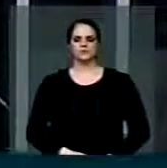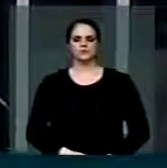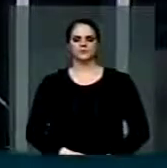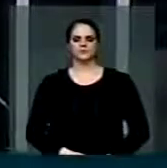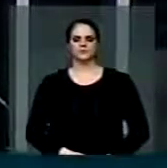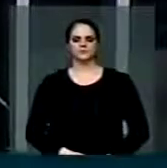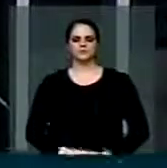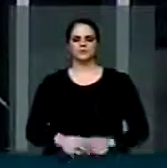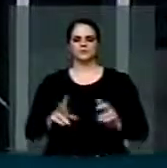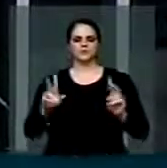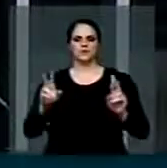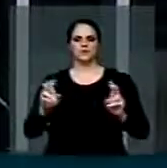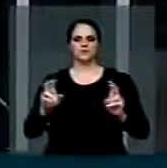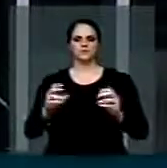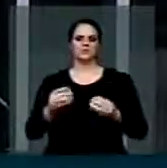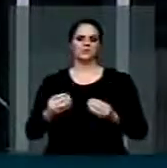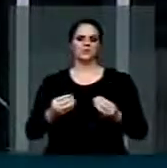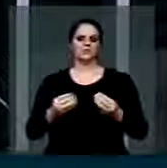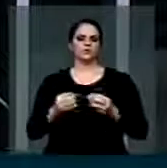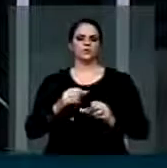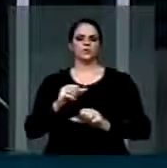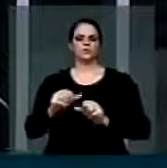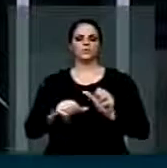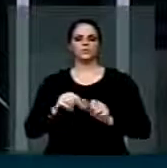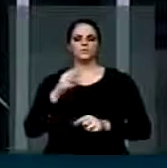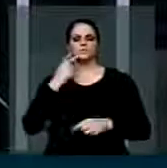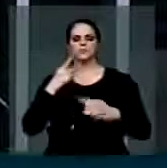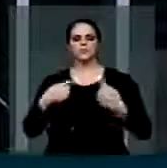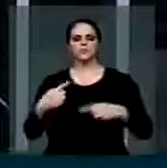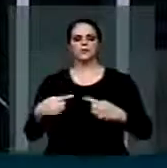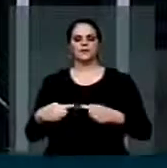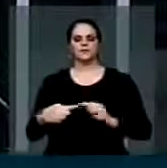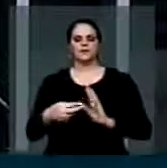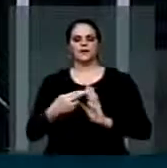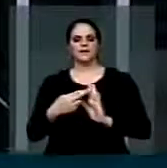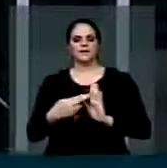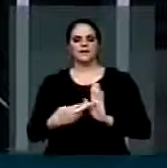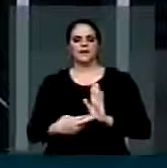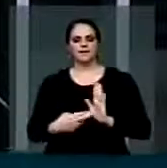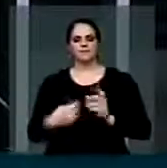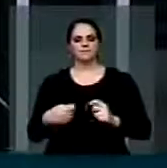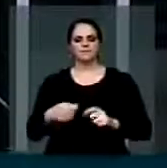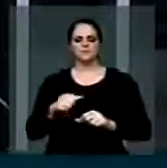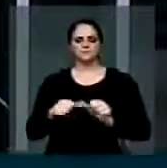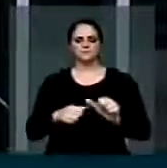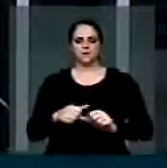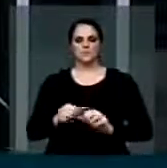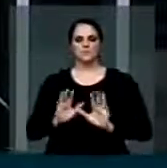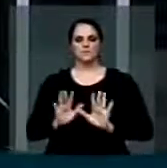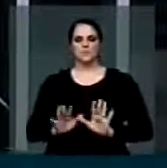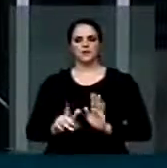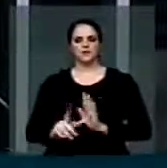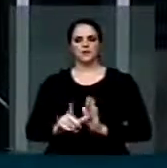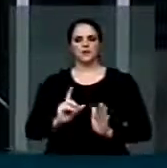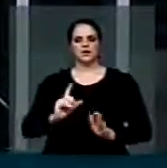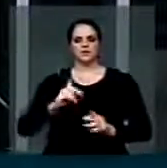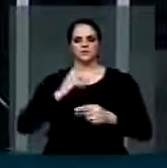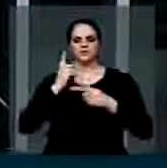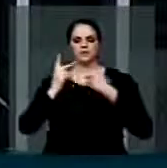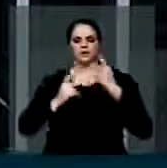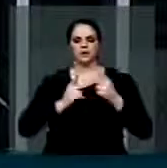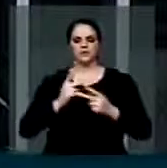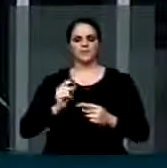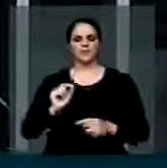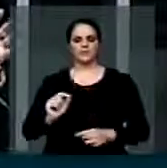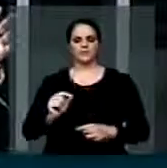da reforma política, que ele é tão importante, eminente deputada Janete,